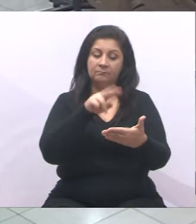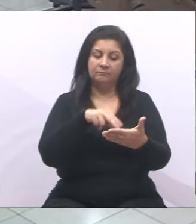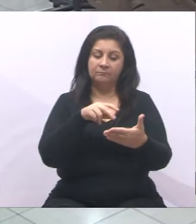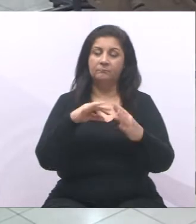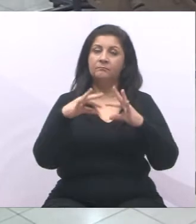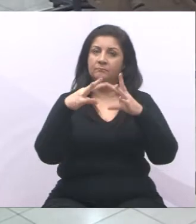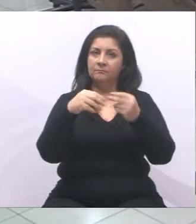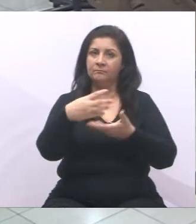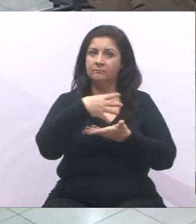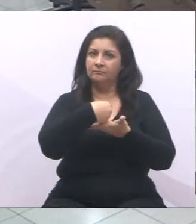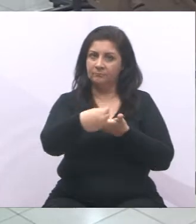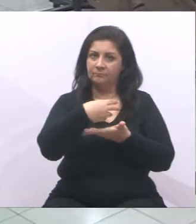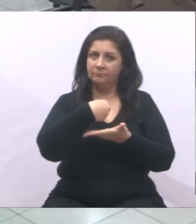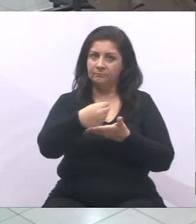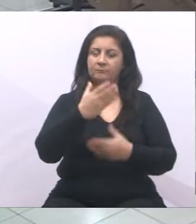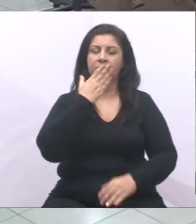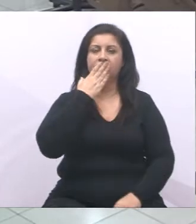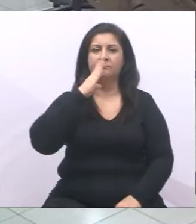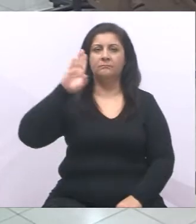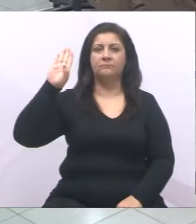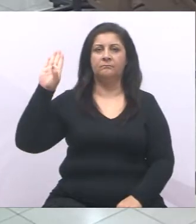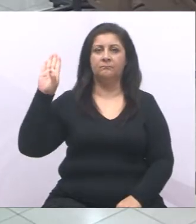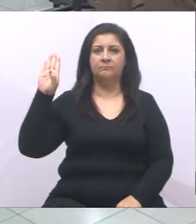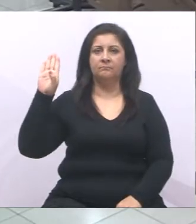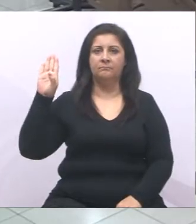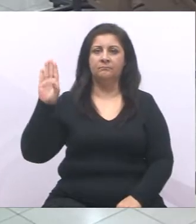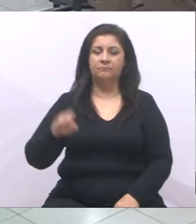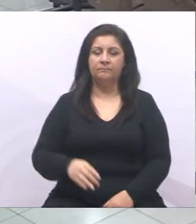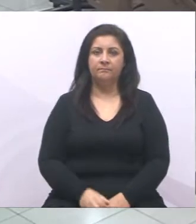eleitos possam repetir o juramento.